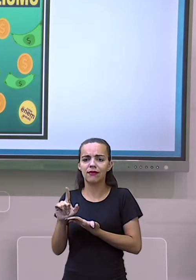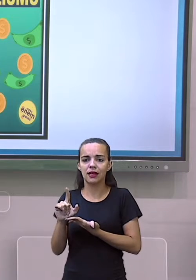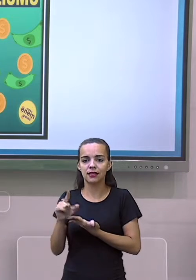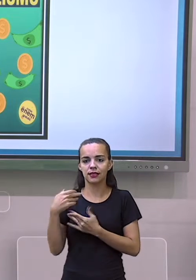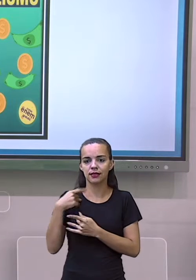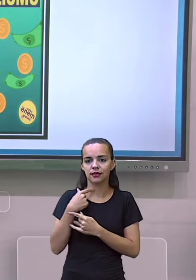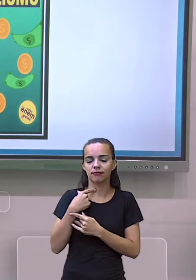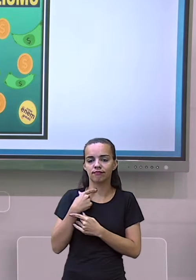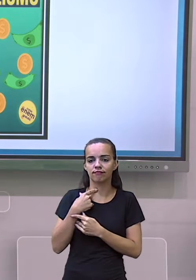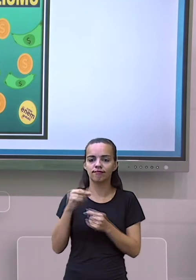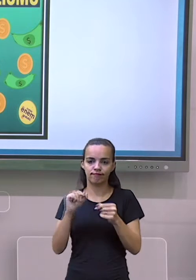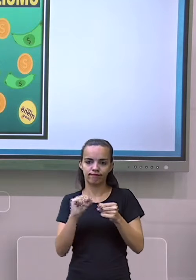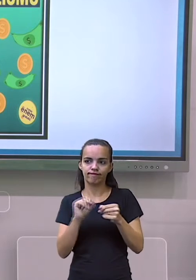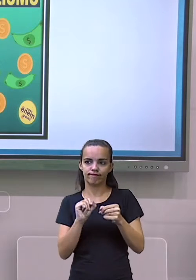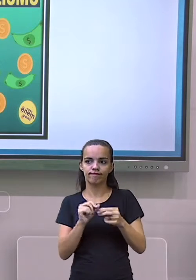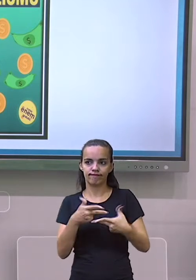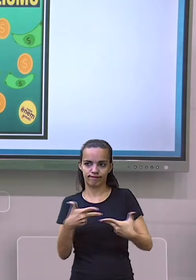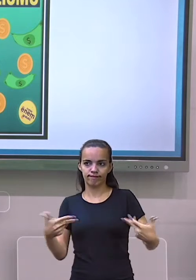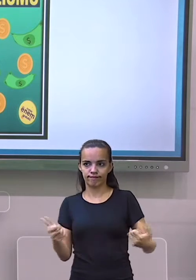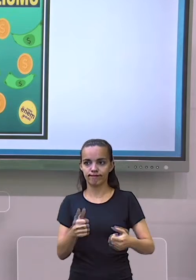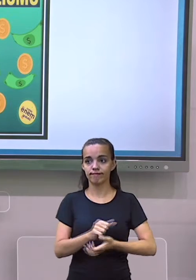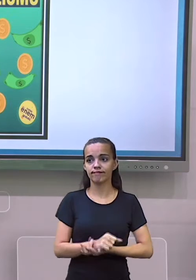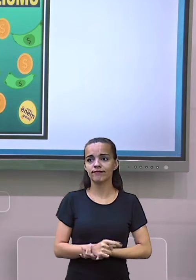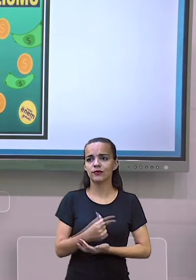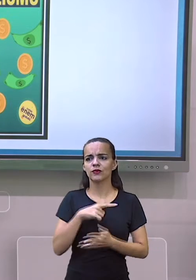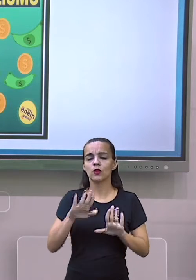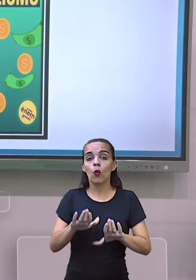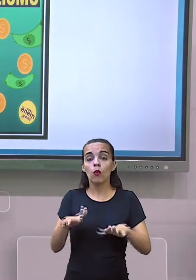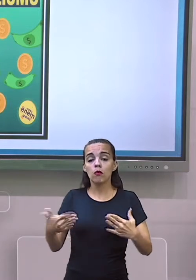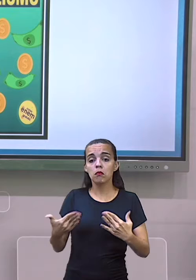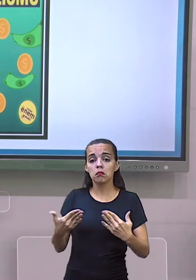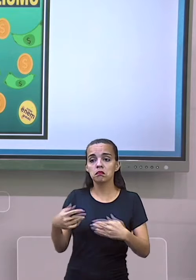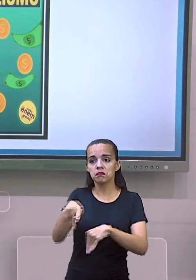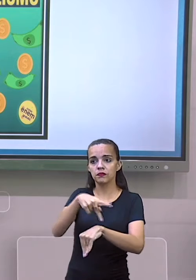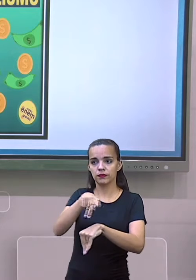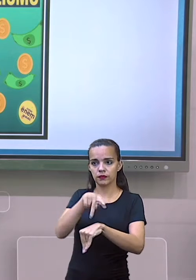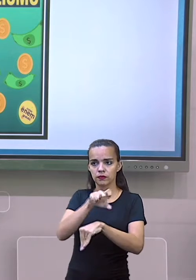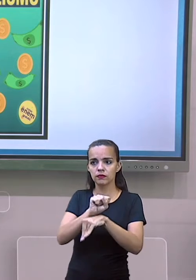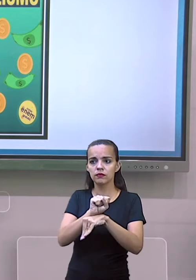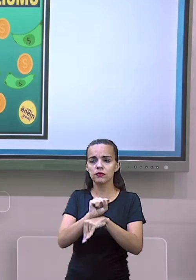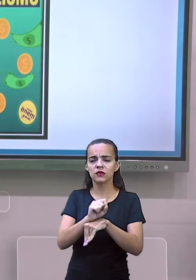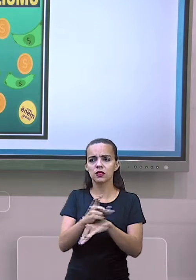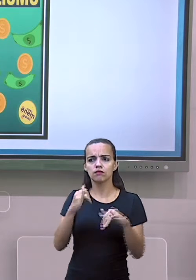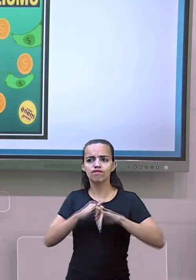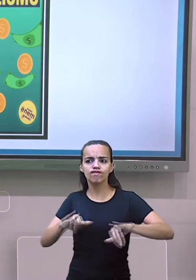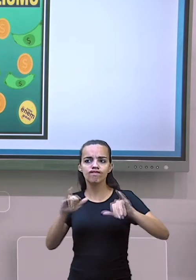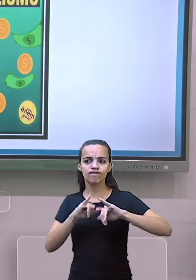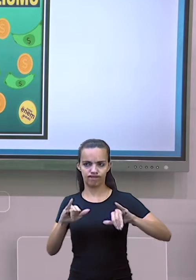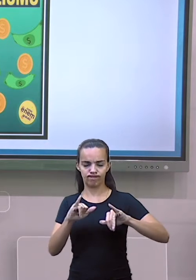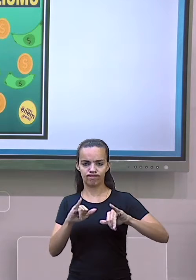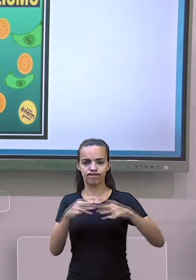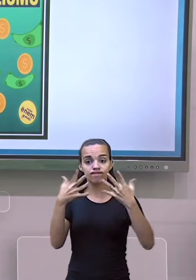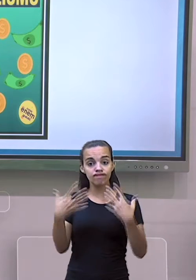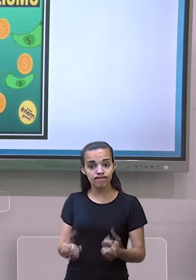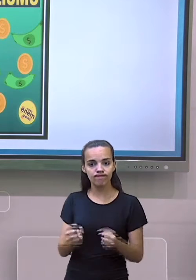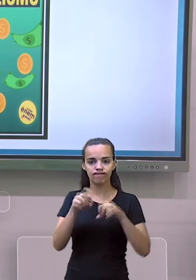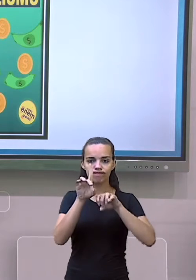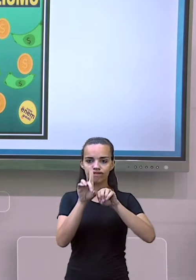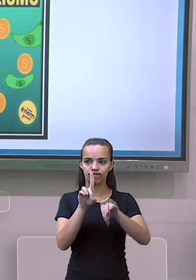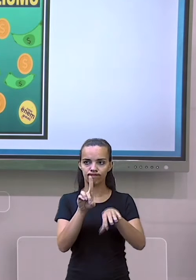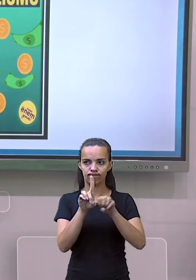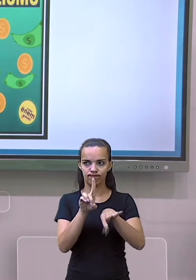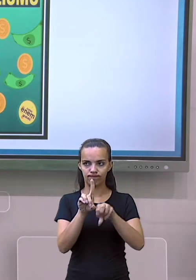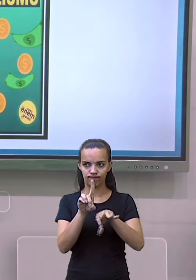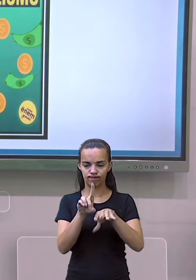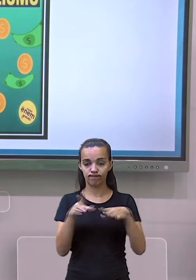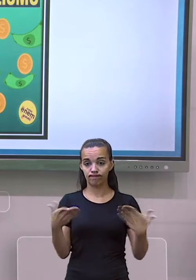eu falei. Até então, qual país que prega essa doutrina funcionou?